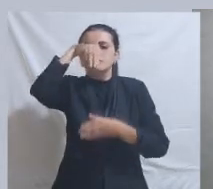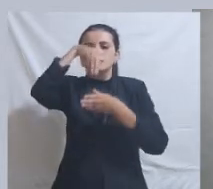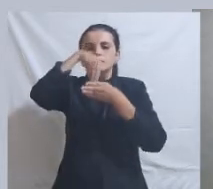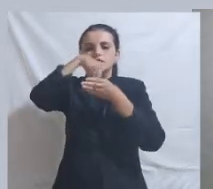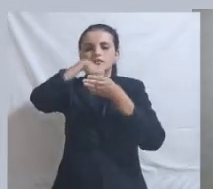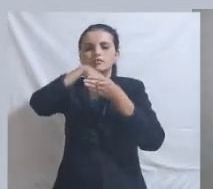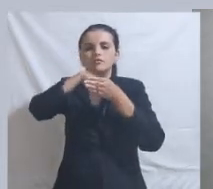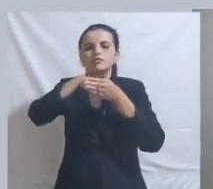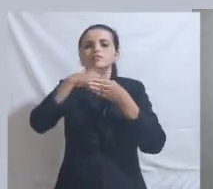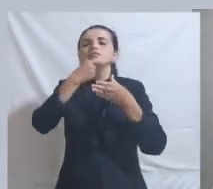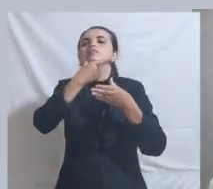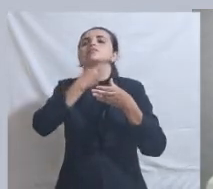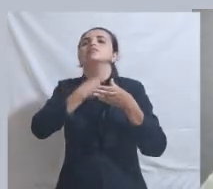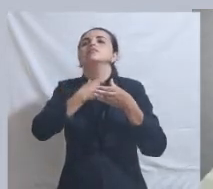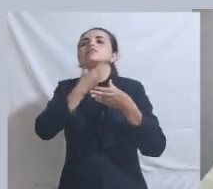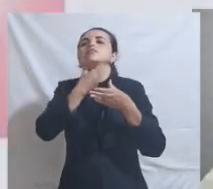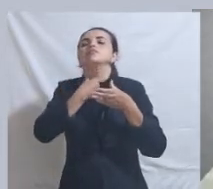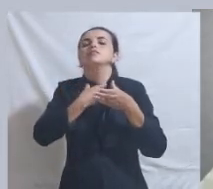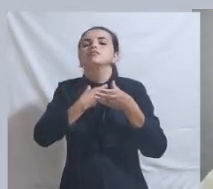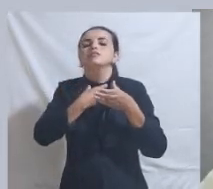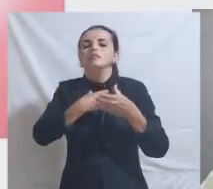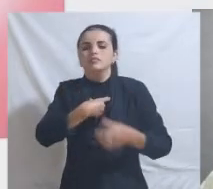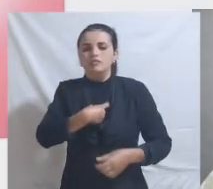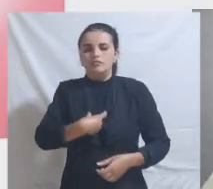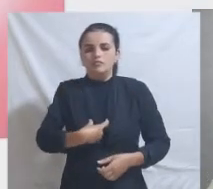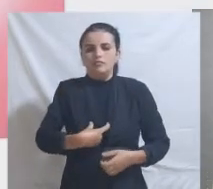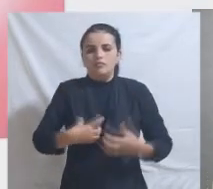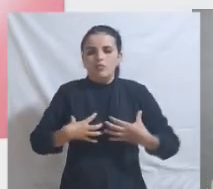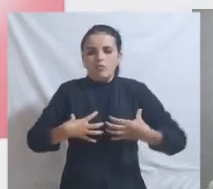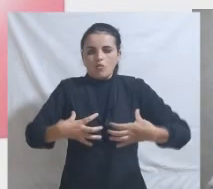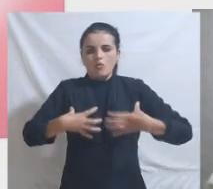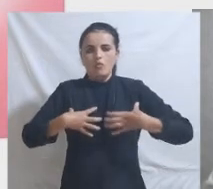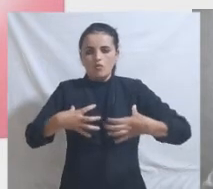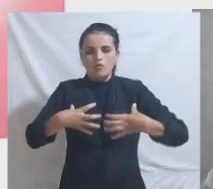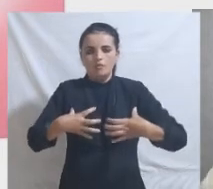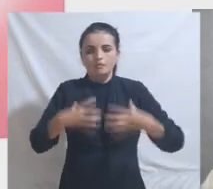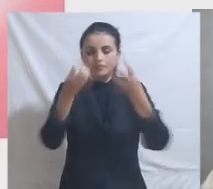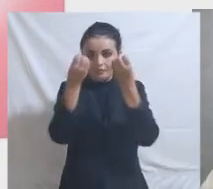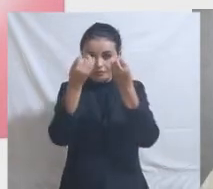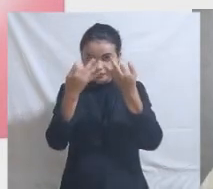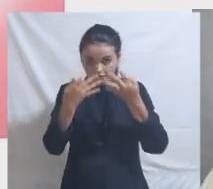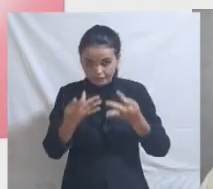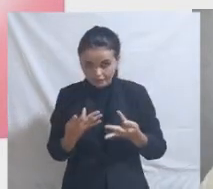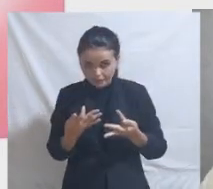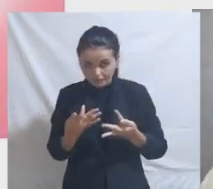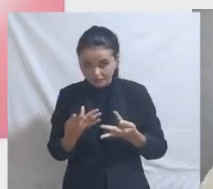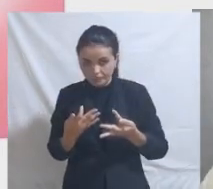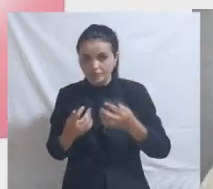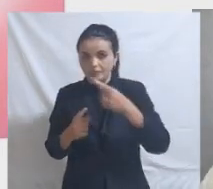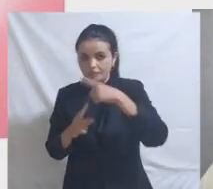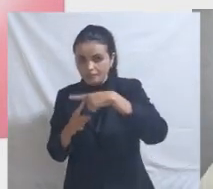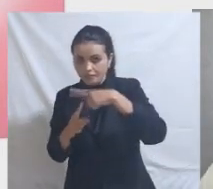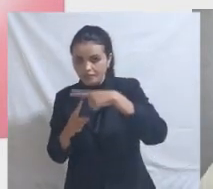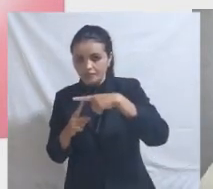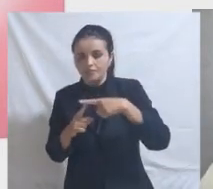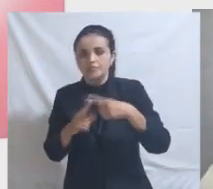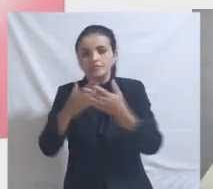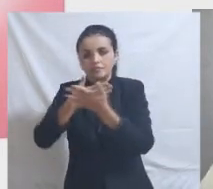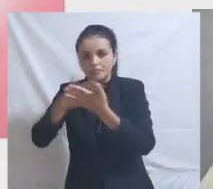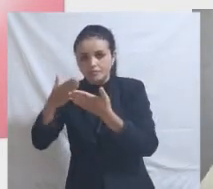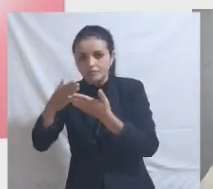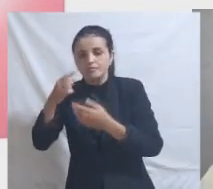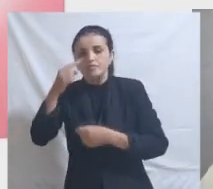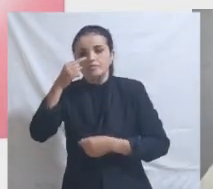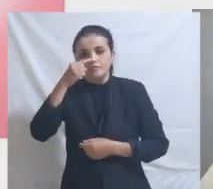alvéolos. A gente vai entender agora o que são cada um deles. Então, a primeira etapa da nossa respiração, ela inicia nas